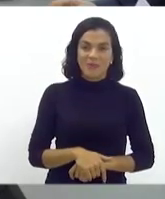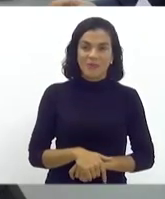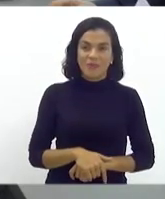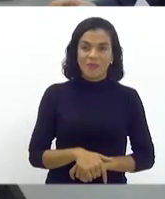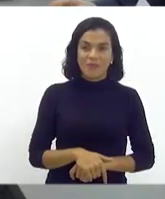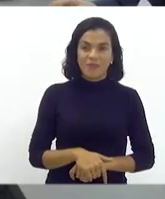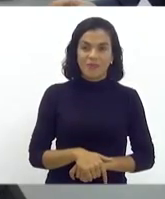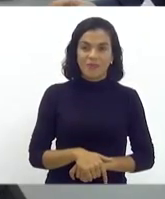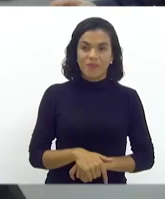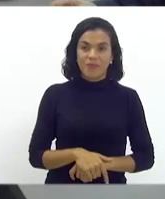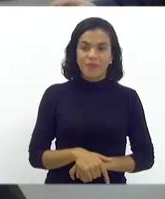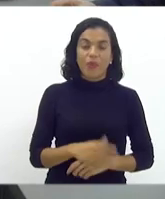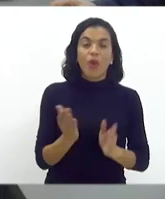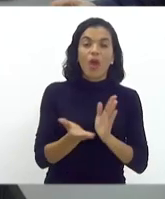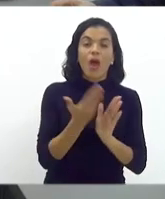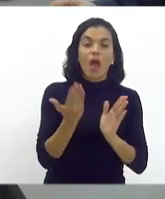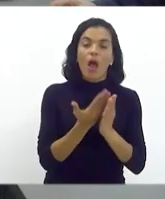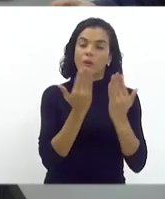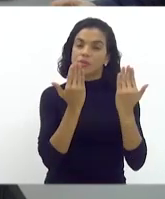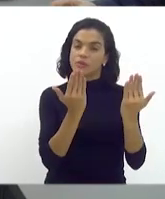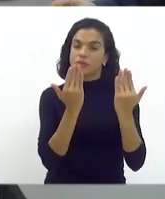no álbum de suspeitos